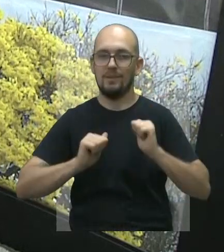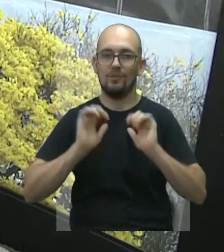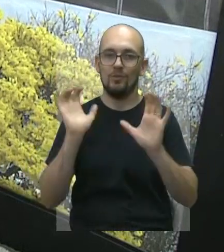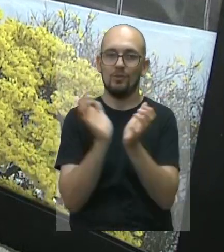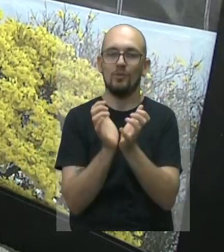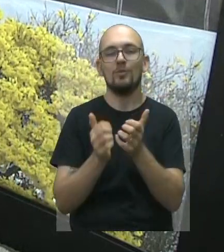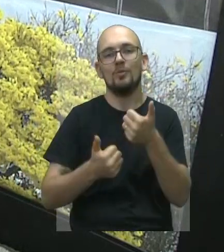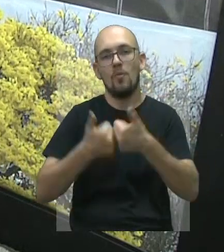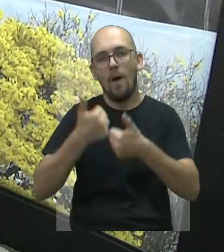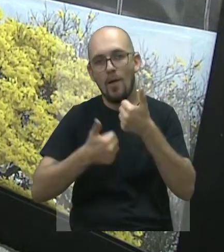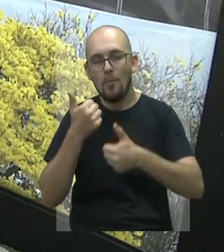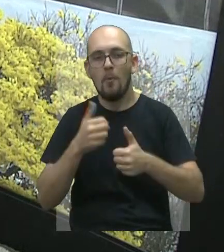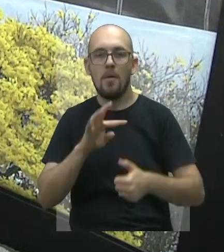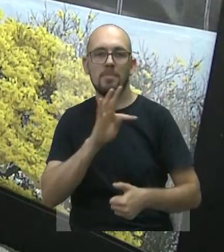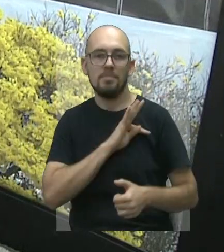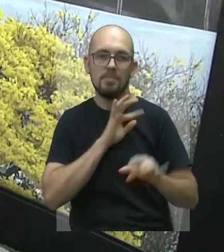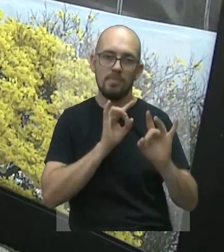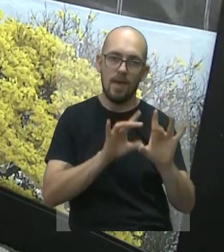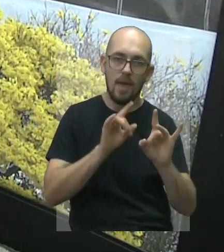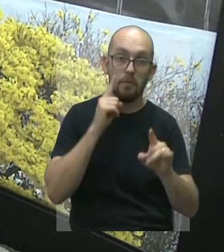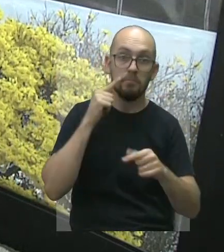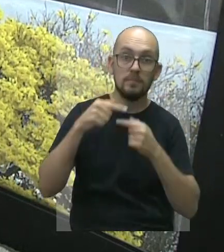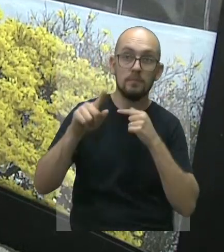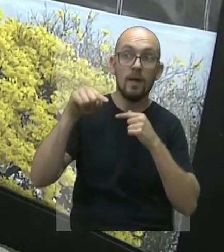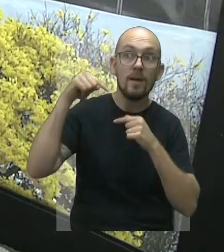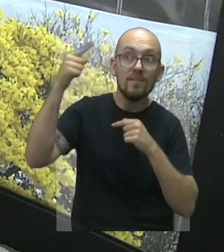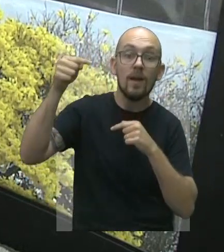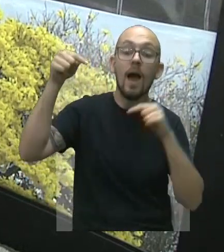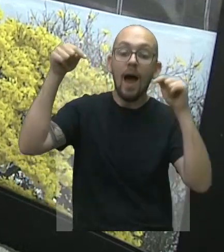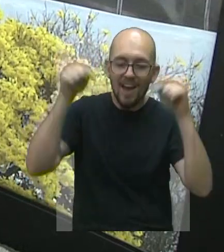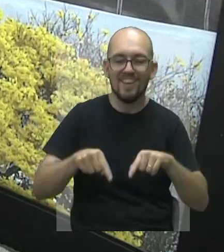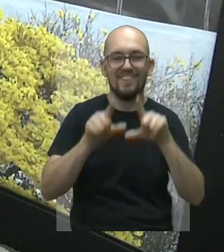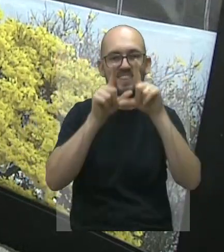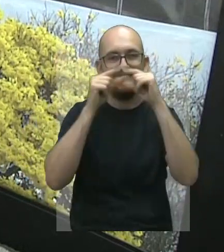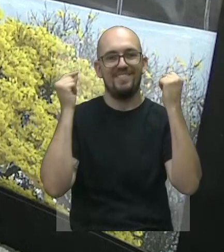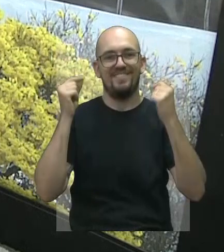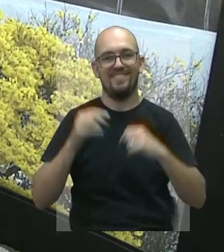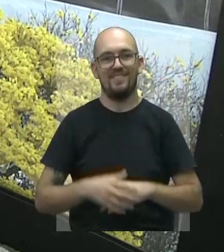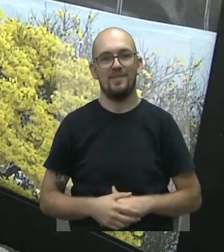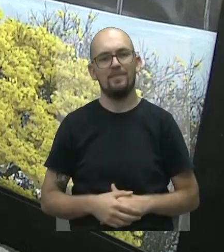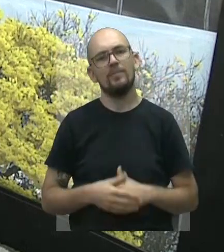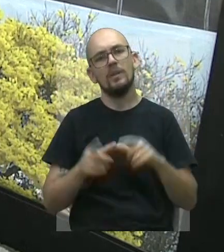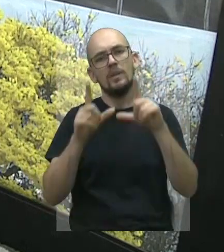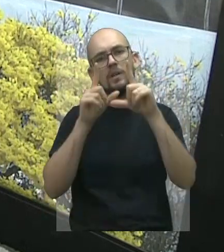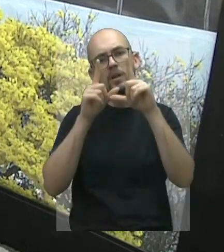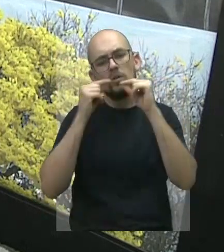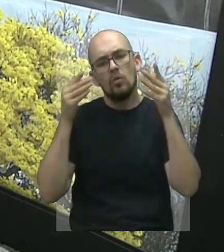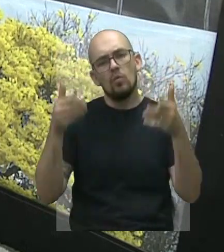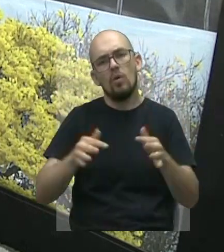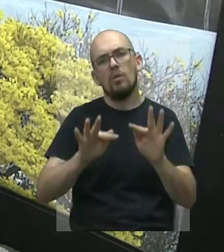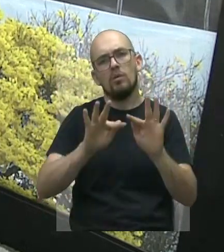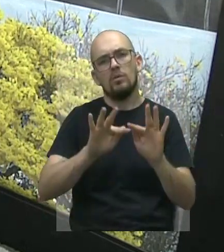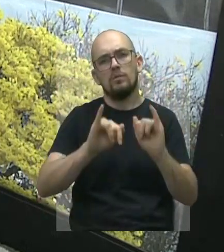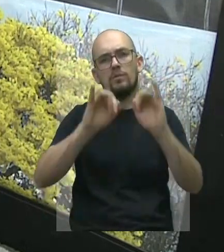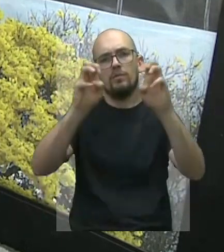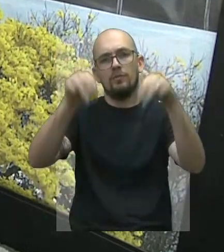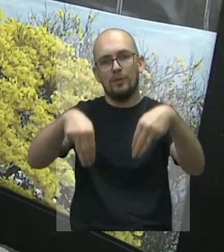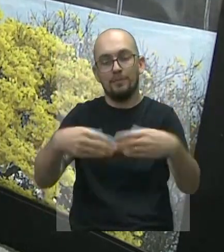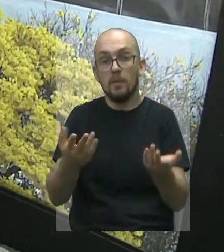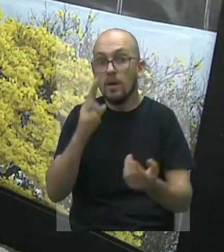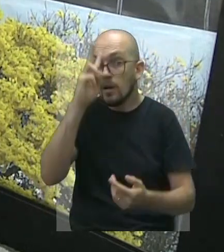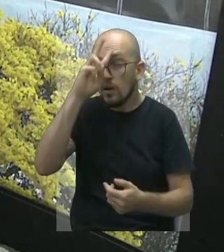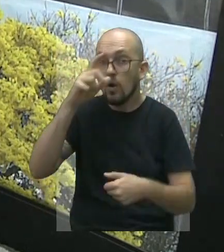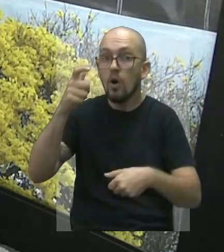comissão técnica para a partida da semana que vem no Jauzão. O Jaú em Foco vai ficando por aqui, lembrando que hoje